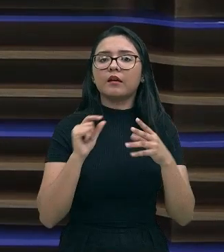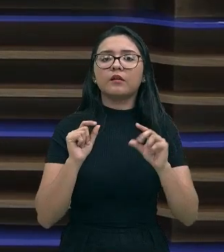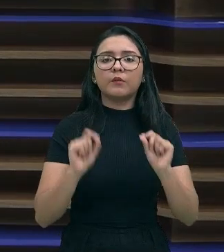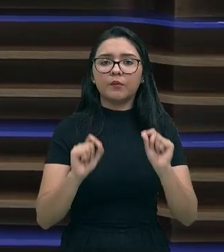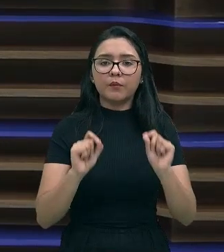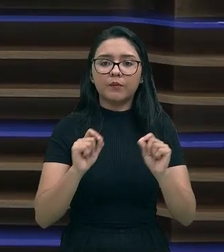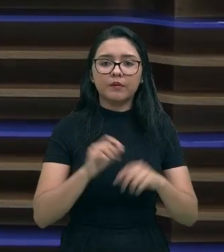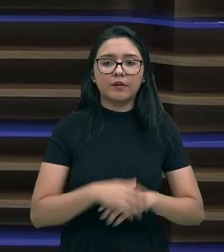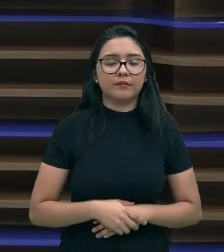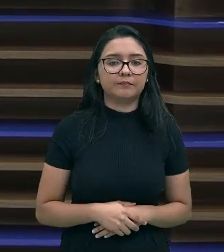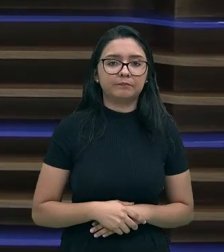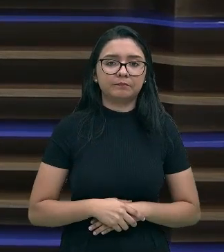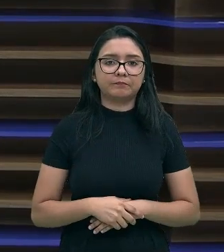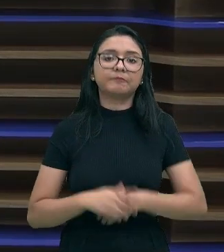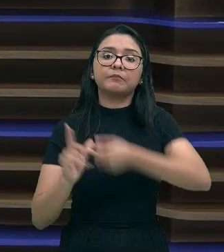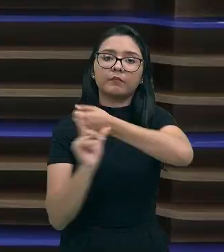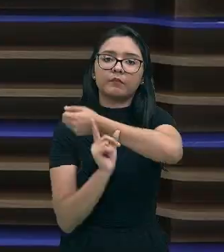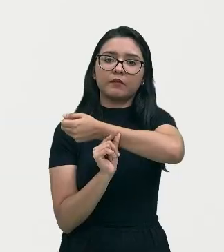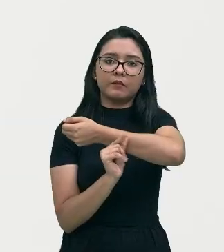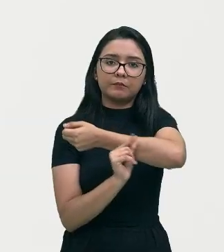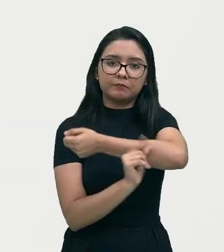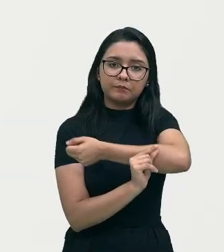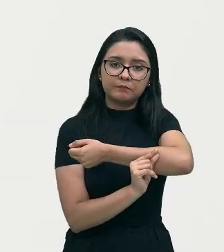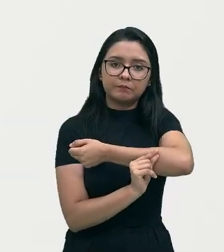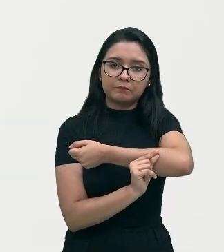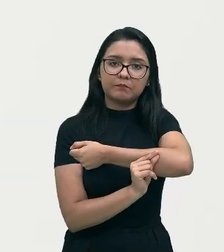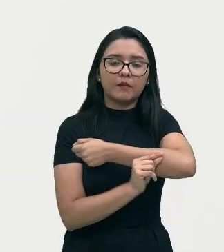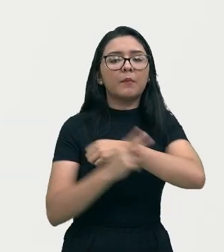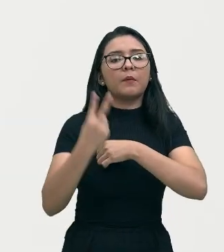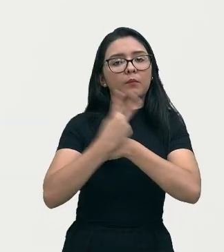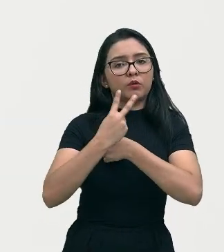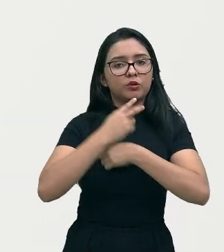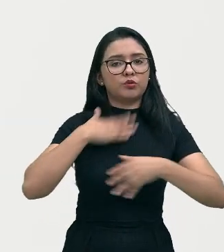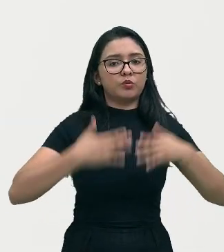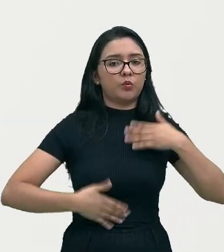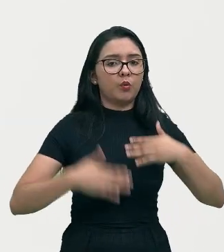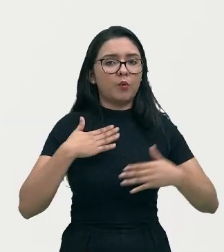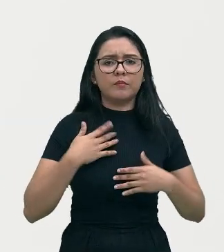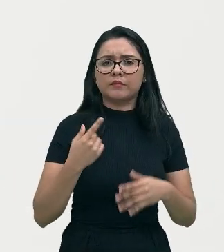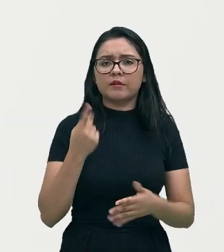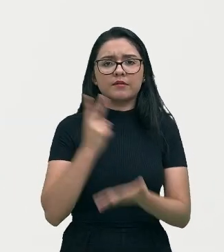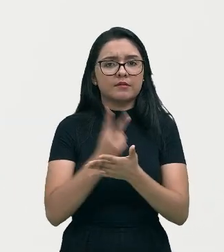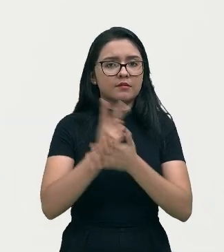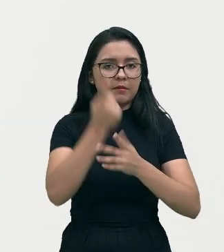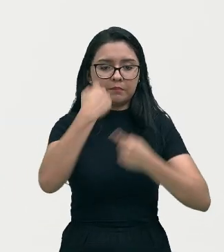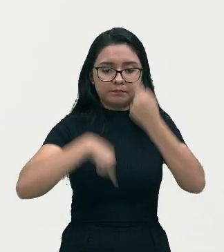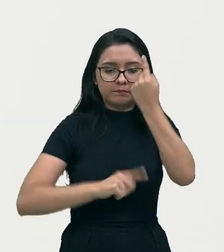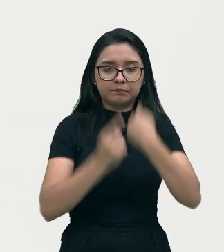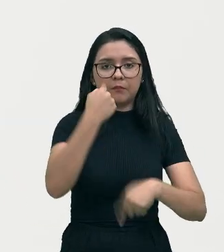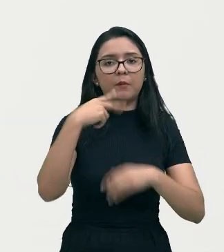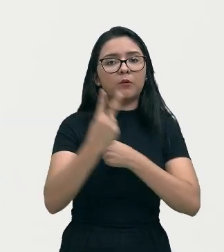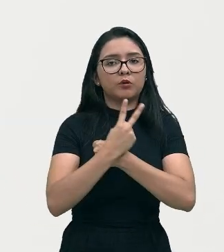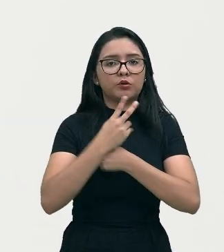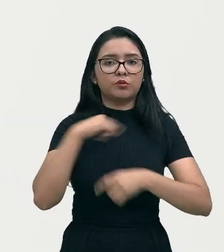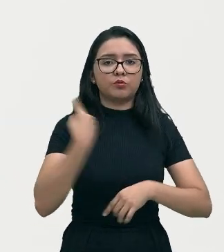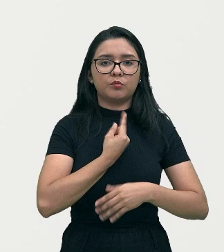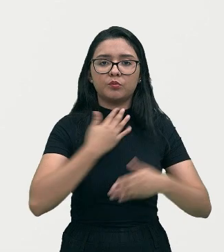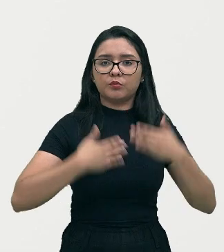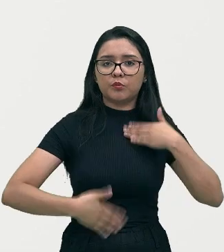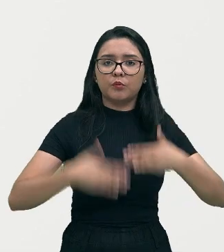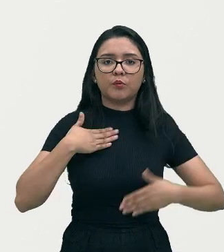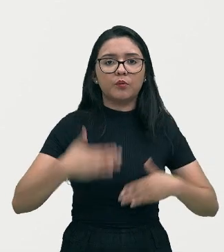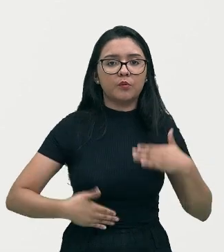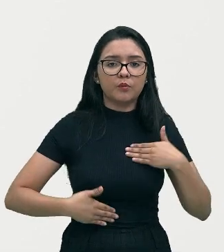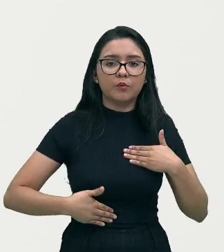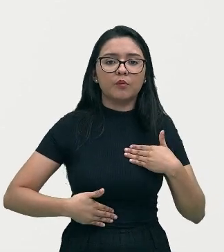células de defesa do nosso corpo, que estão ali constantemente circulando também para proteger o nosso corpo, né? Também cerca de